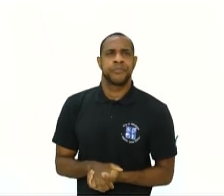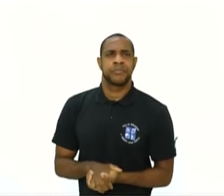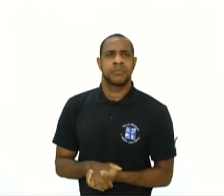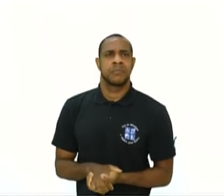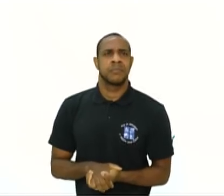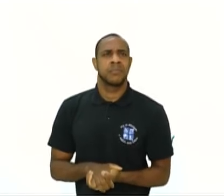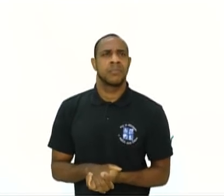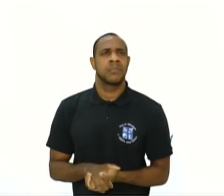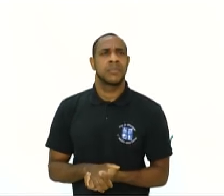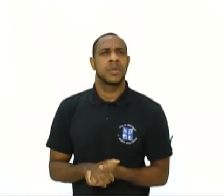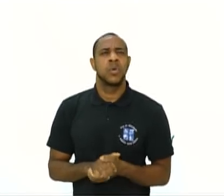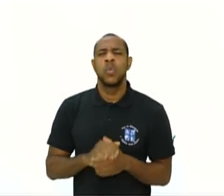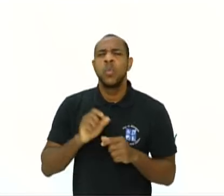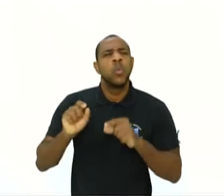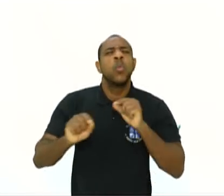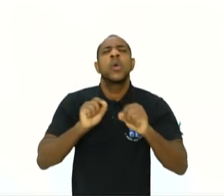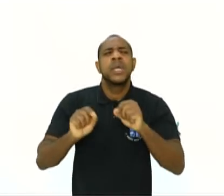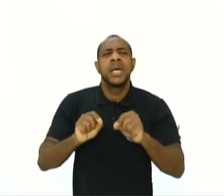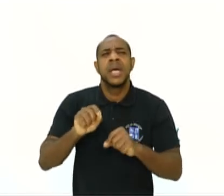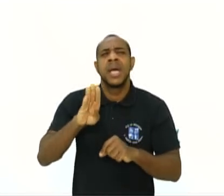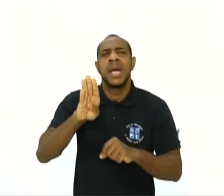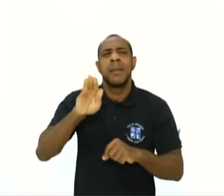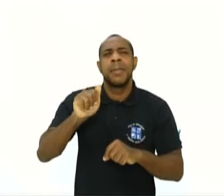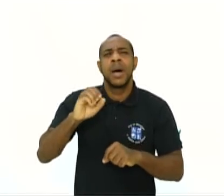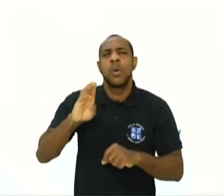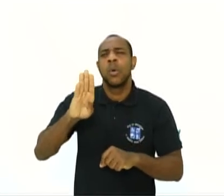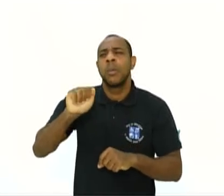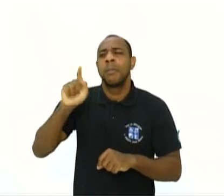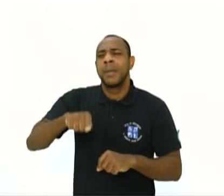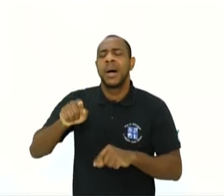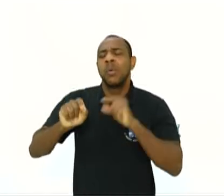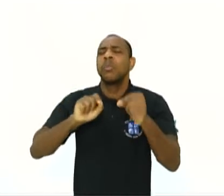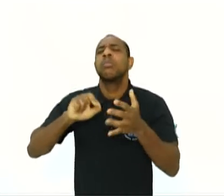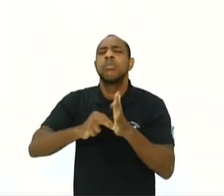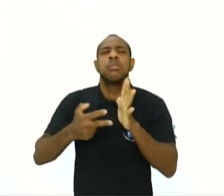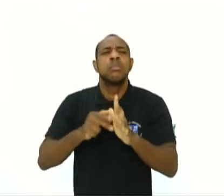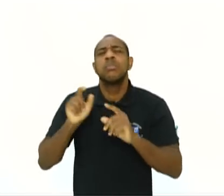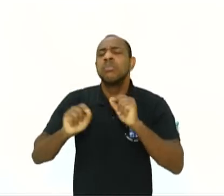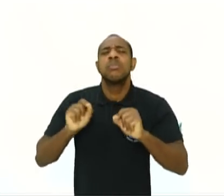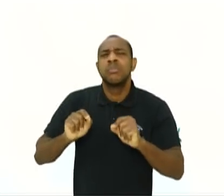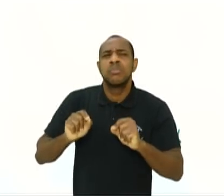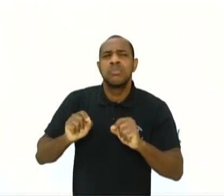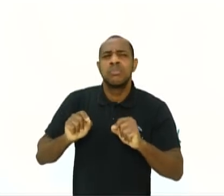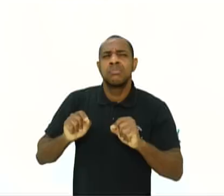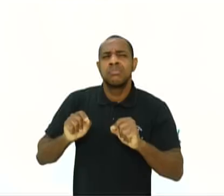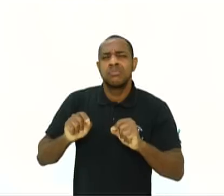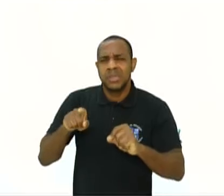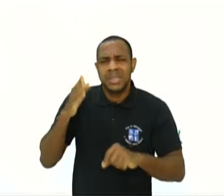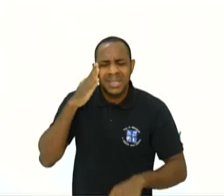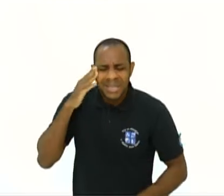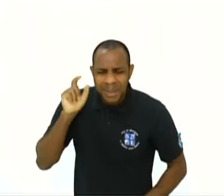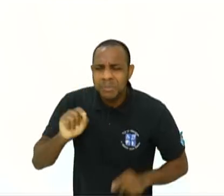E o que é baobá? Você sabe? Não?